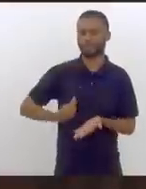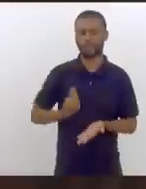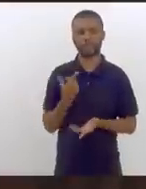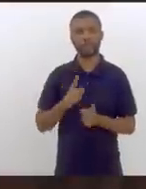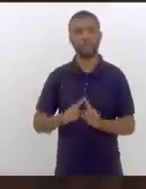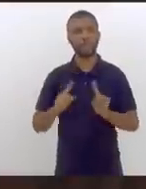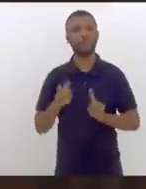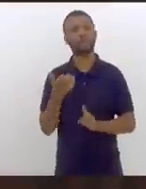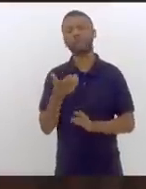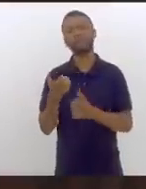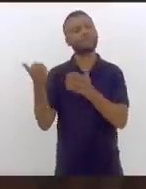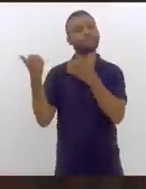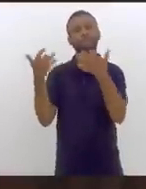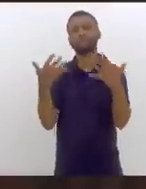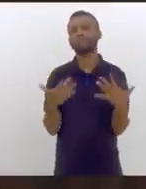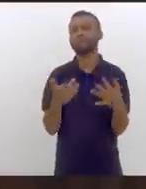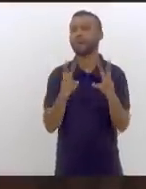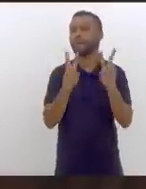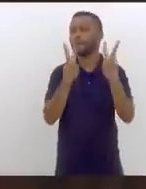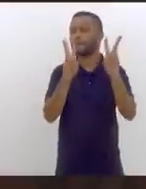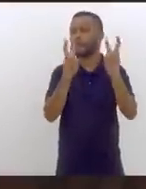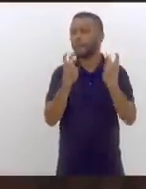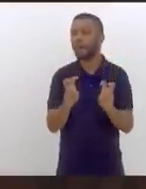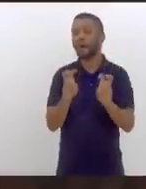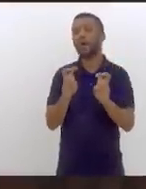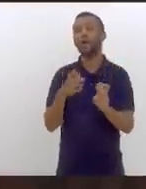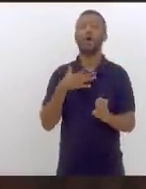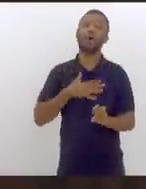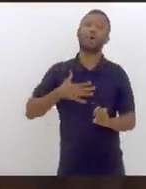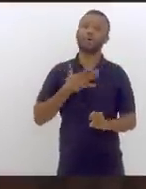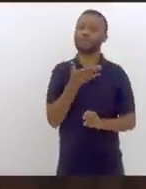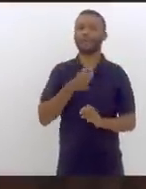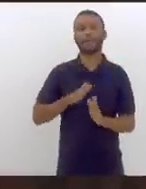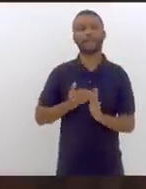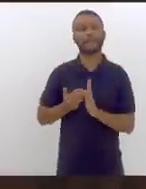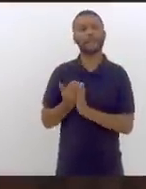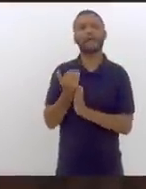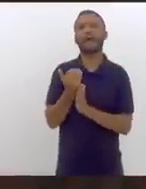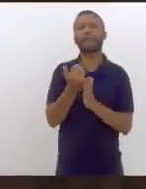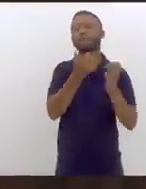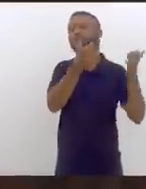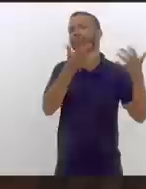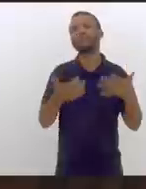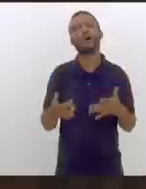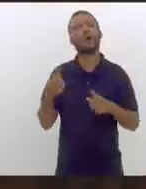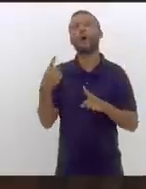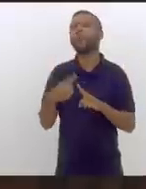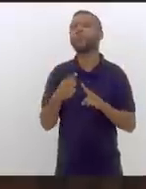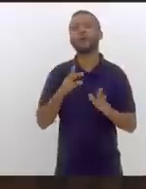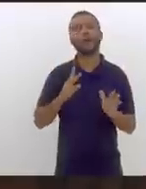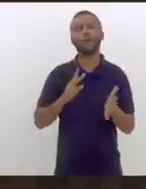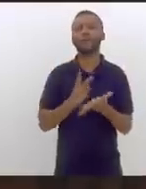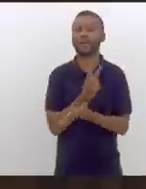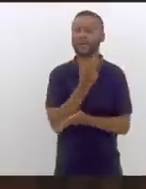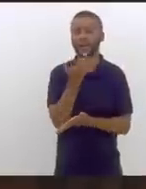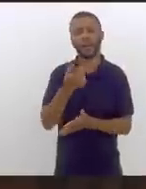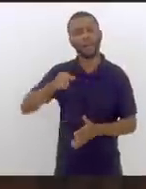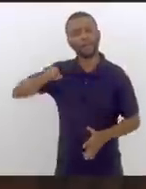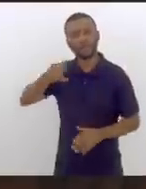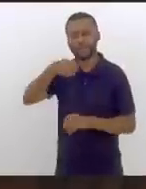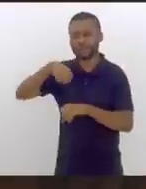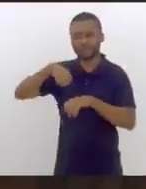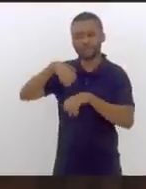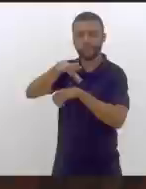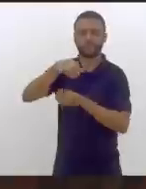o senhor falasse um pouco eu gostaria até que o senhor iniciasse falando o porquê que isso acontece até porque eu quero deixar só uma brecha aqui hoje